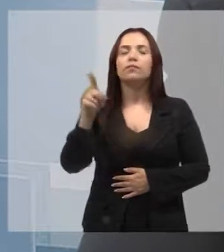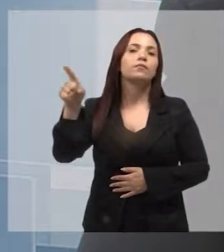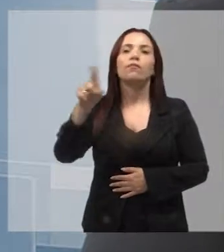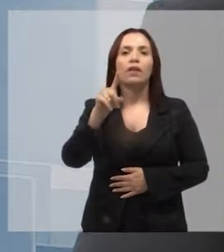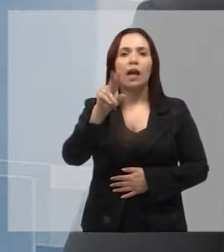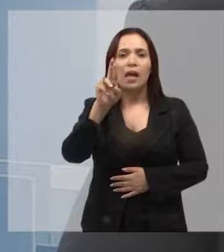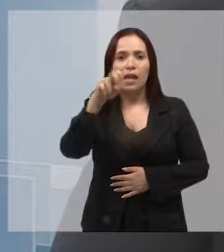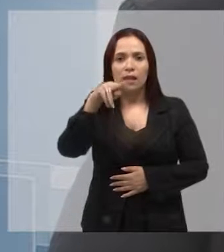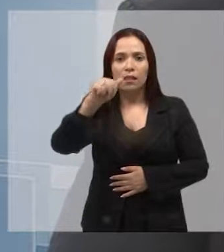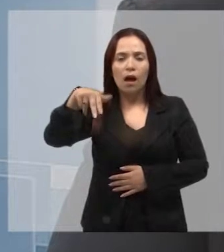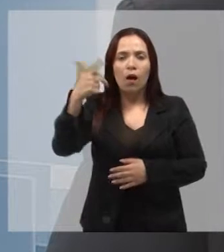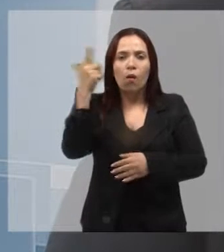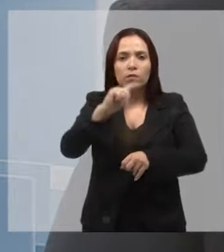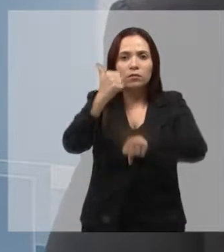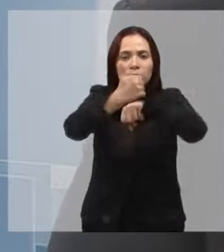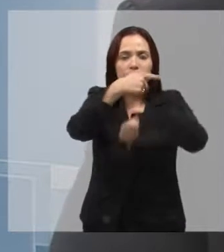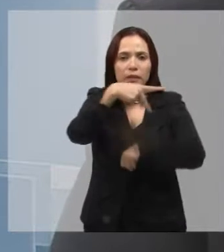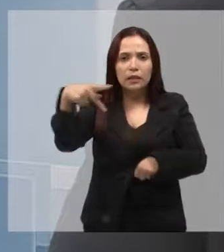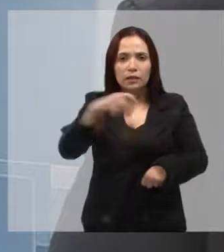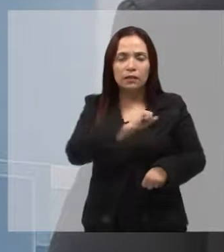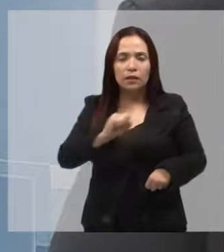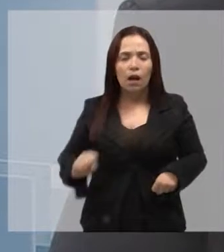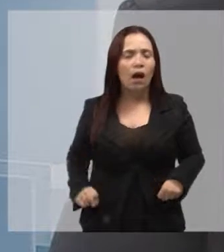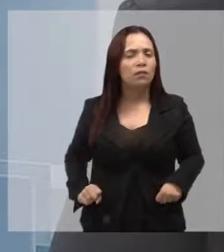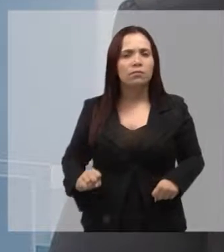seria um retrocesso grande em cima de um